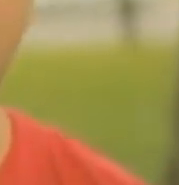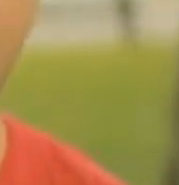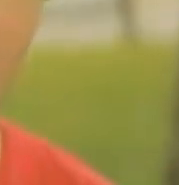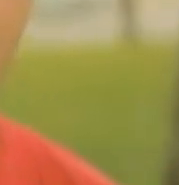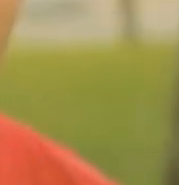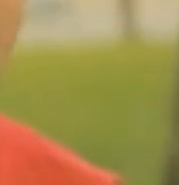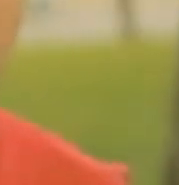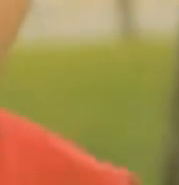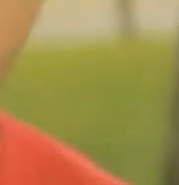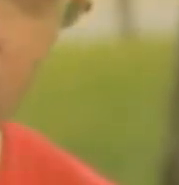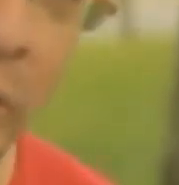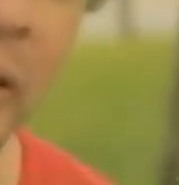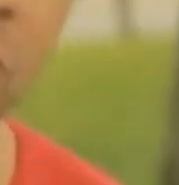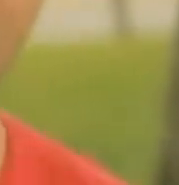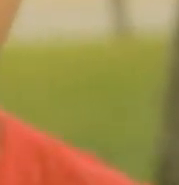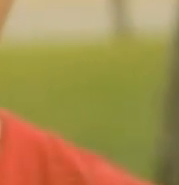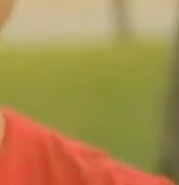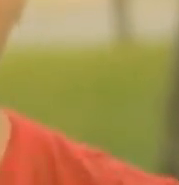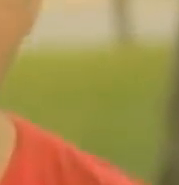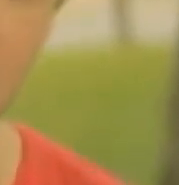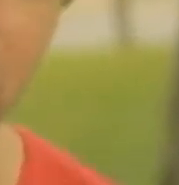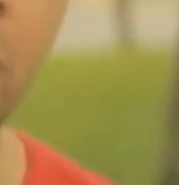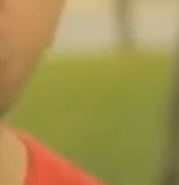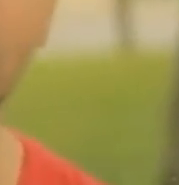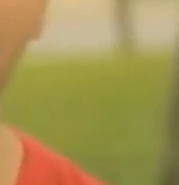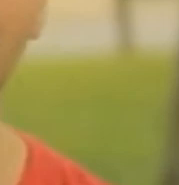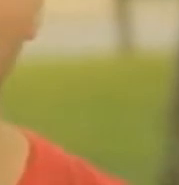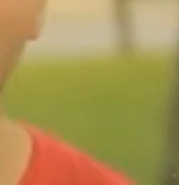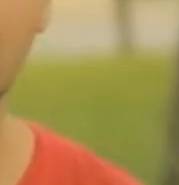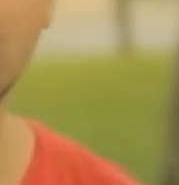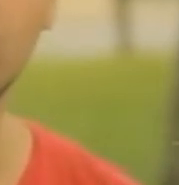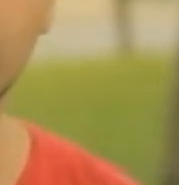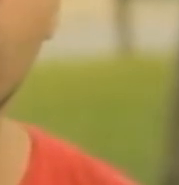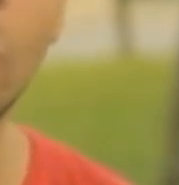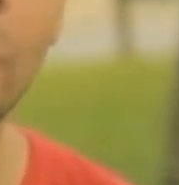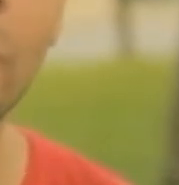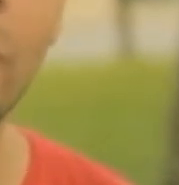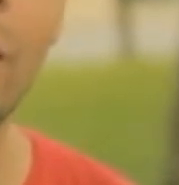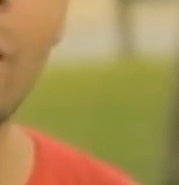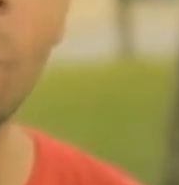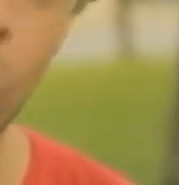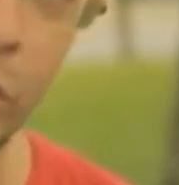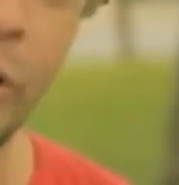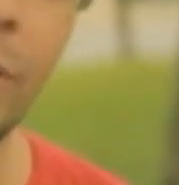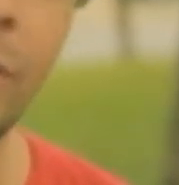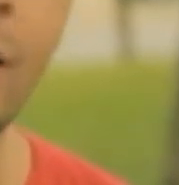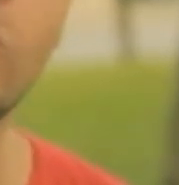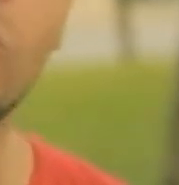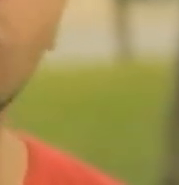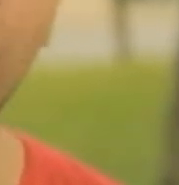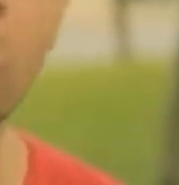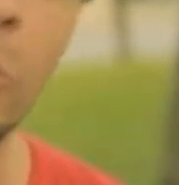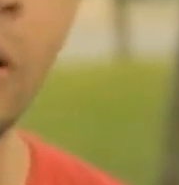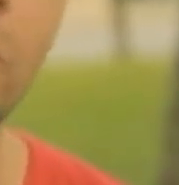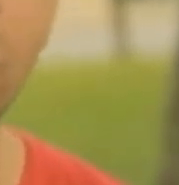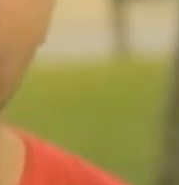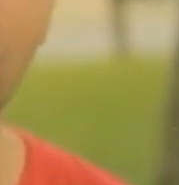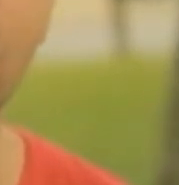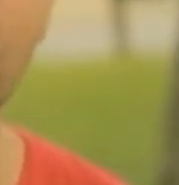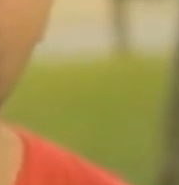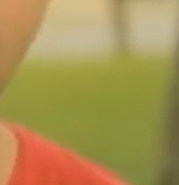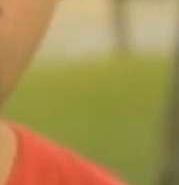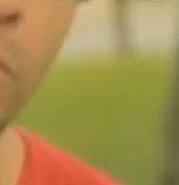O CFM me arrebentou por dentro, me virou do avesso, me mostrou hoje quem eu sou dentro do